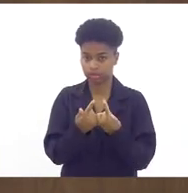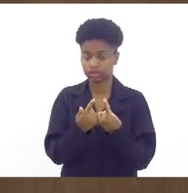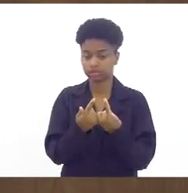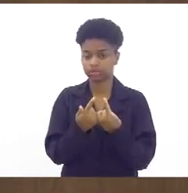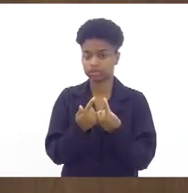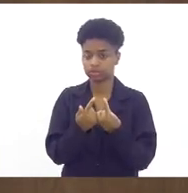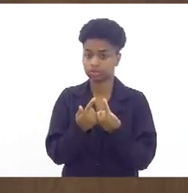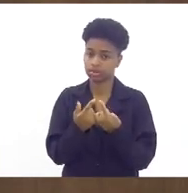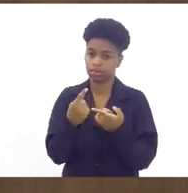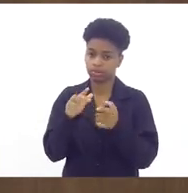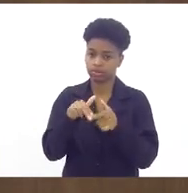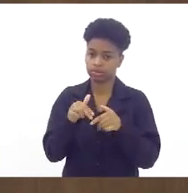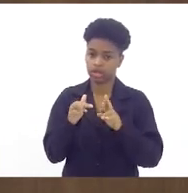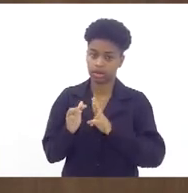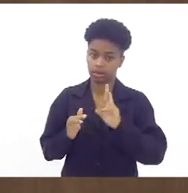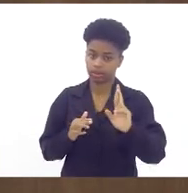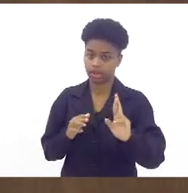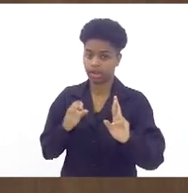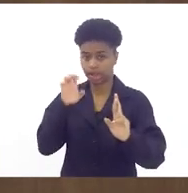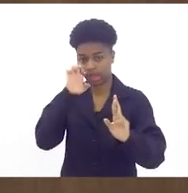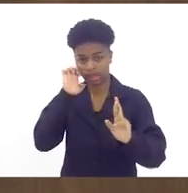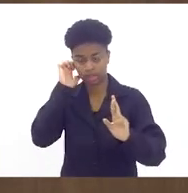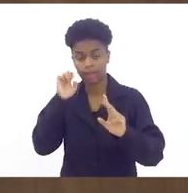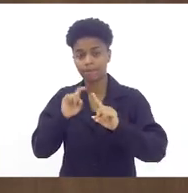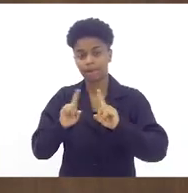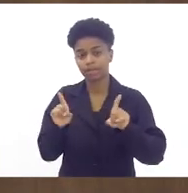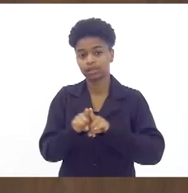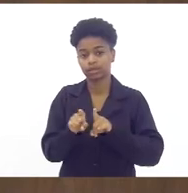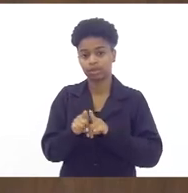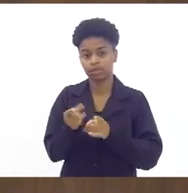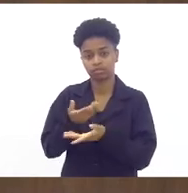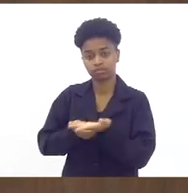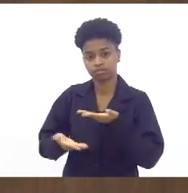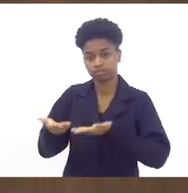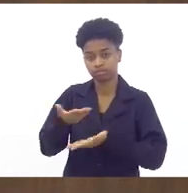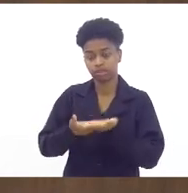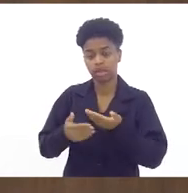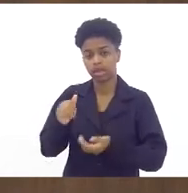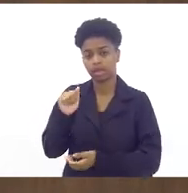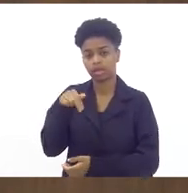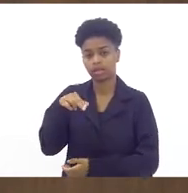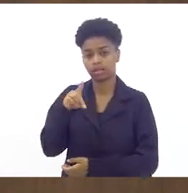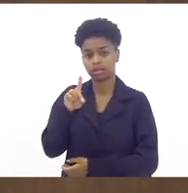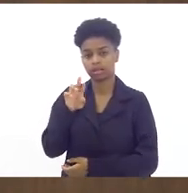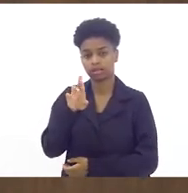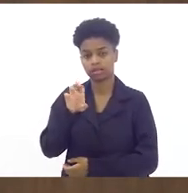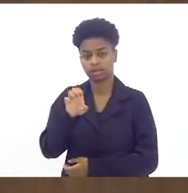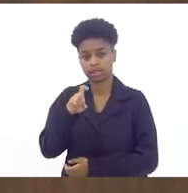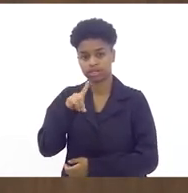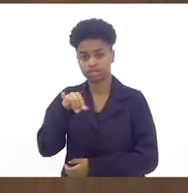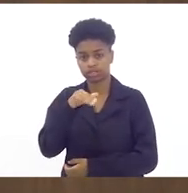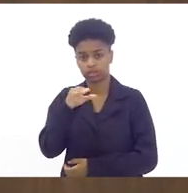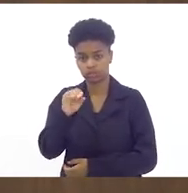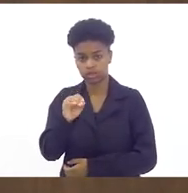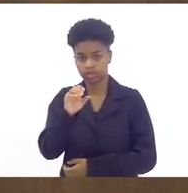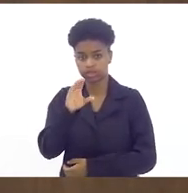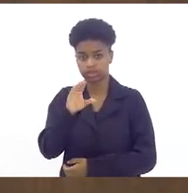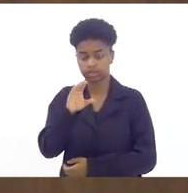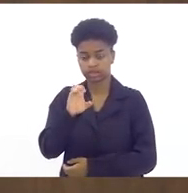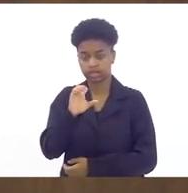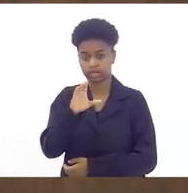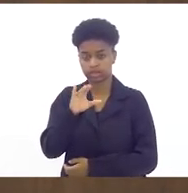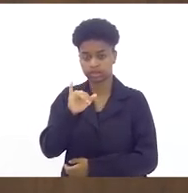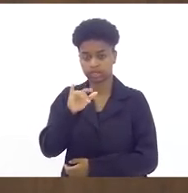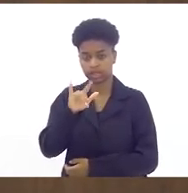da deputada Élica mas também dialogando já com um deputado Andrézinho siciliano e etc nós lá do Complexo do Alemão